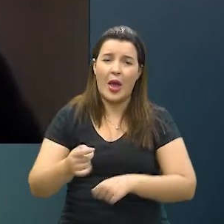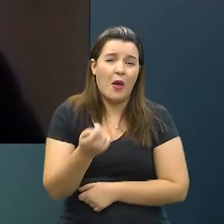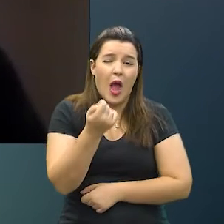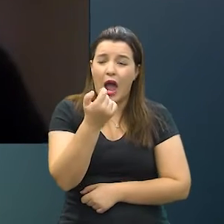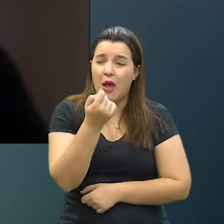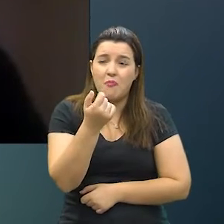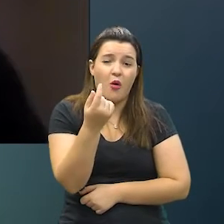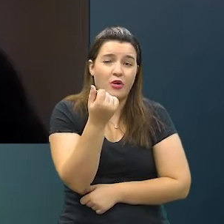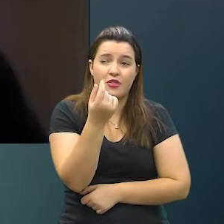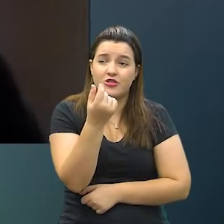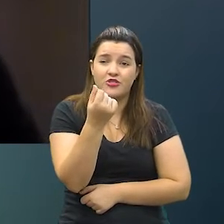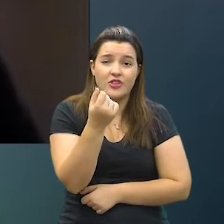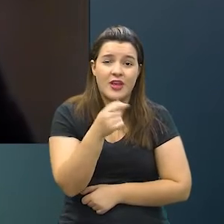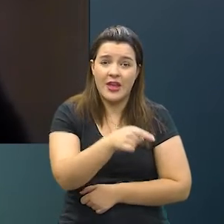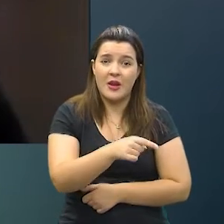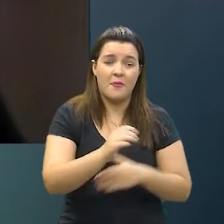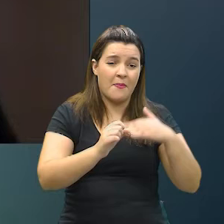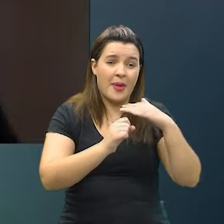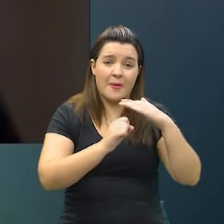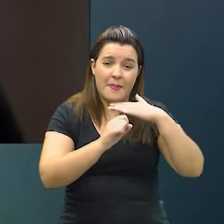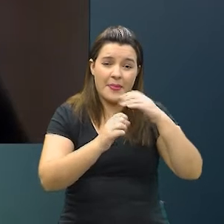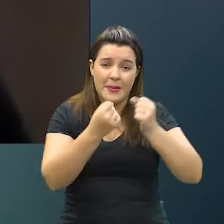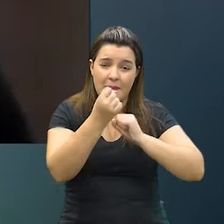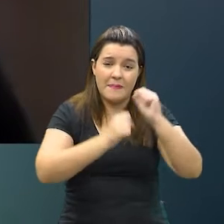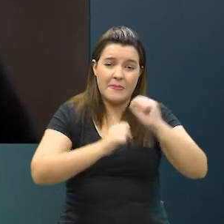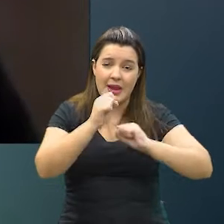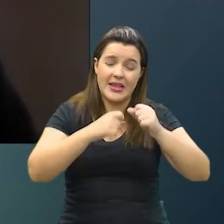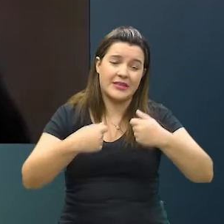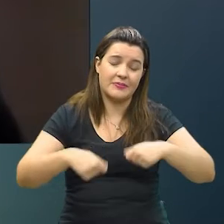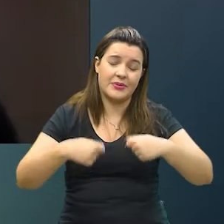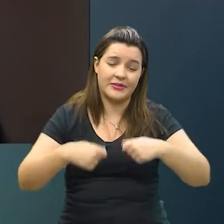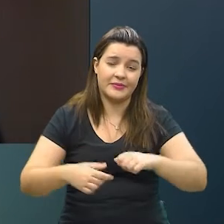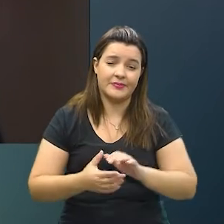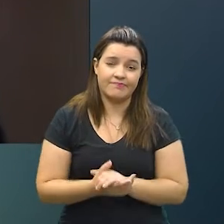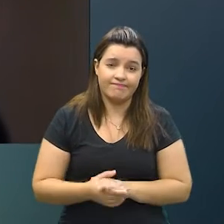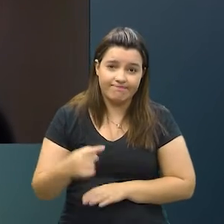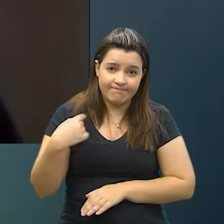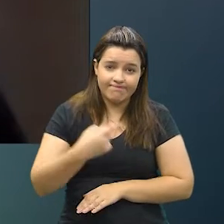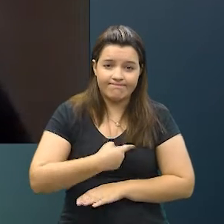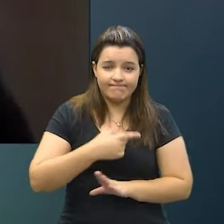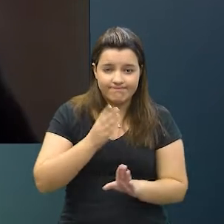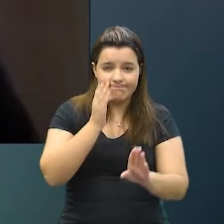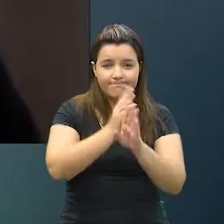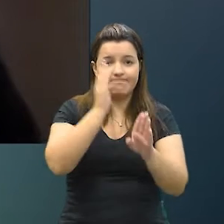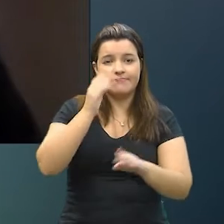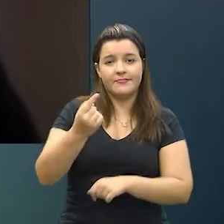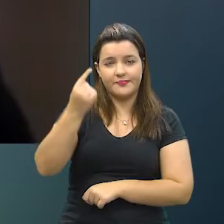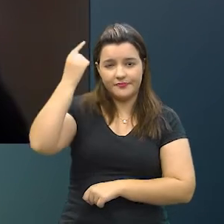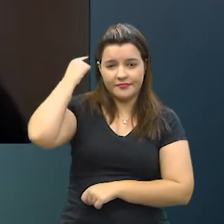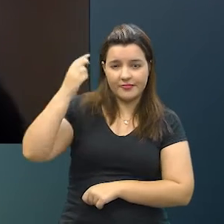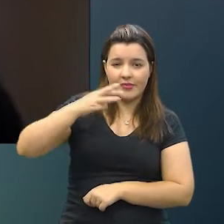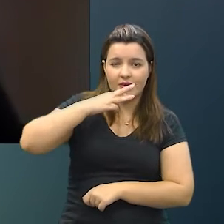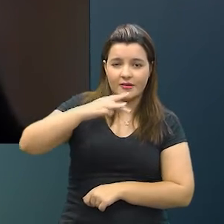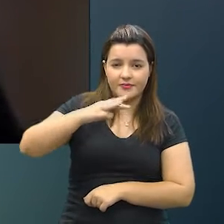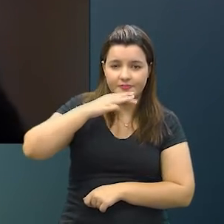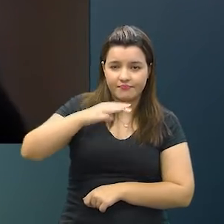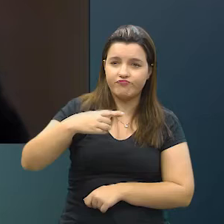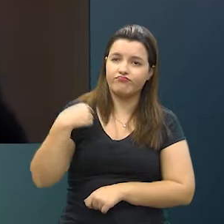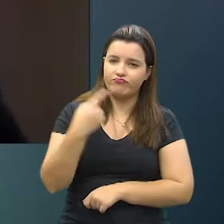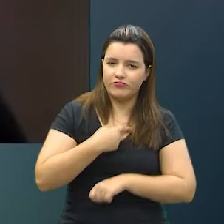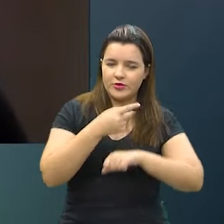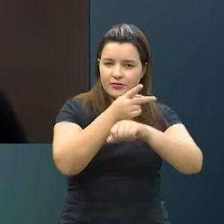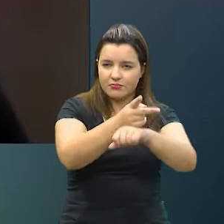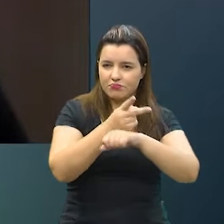uma gota no oceano para o que a pequena indústria precisa, né? Então, nós identificamos isso lá em março,